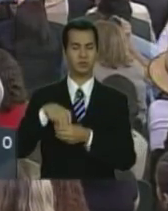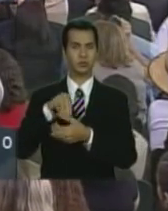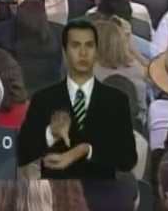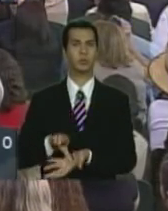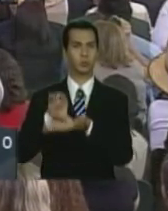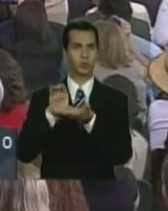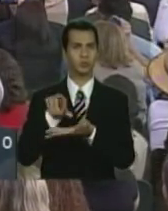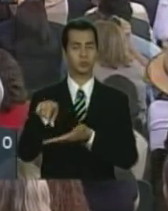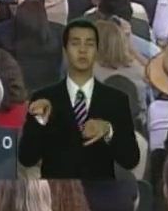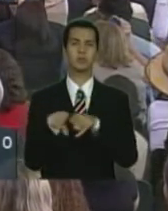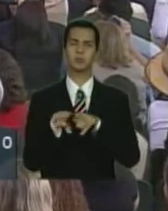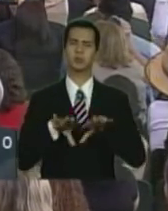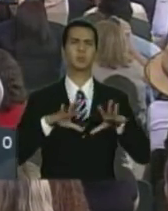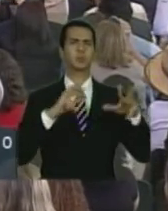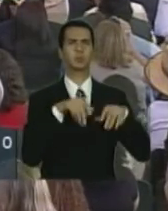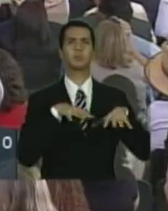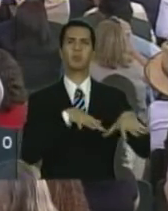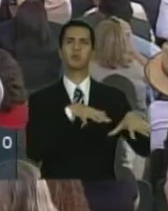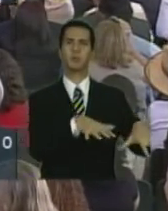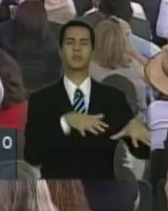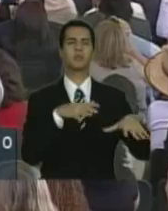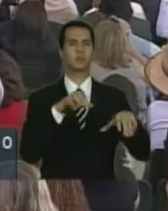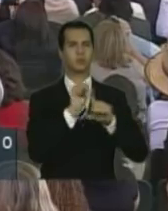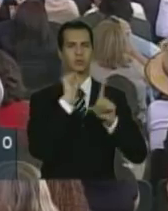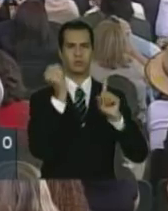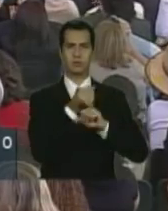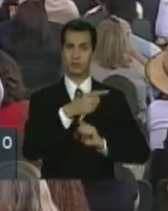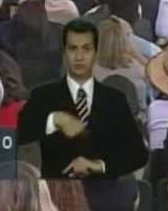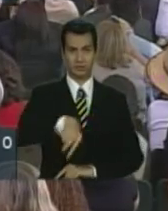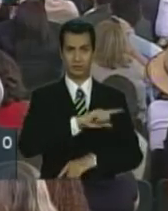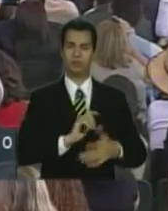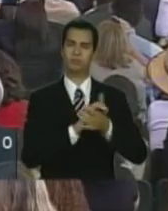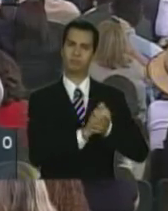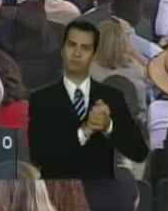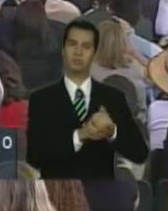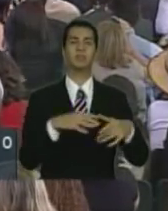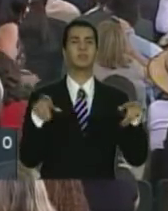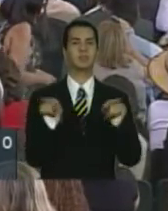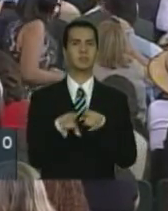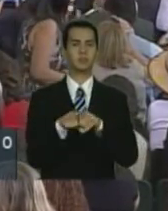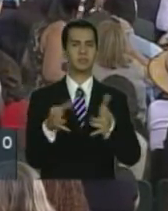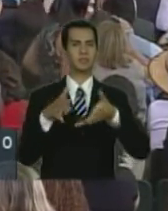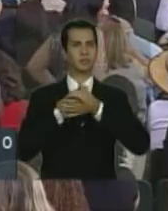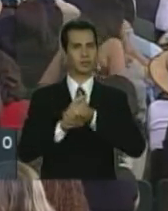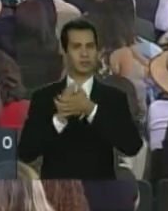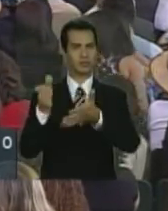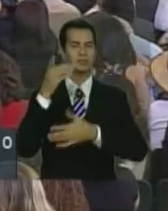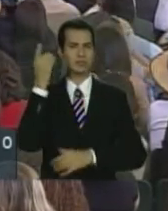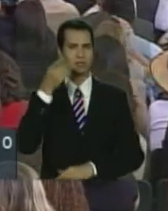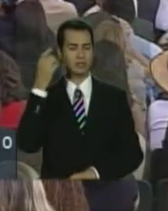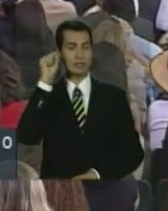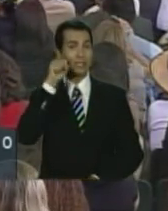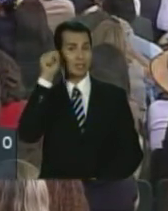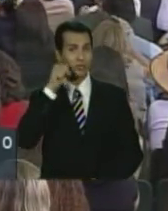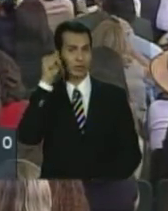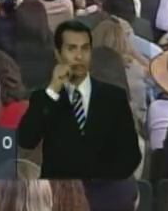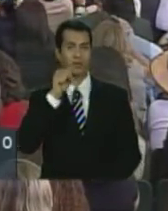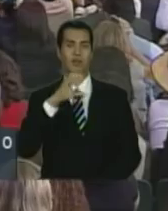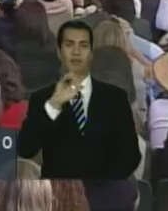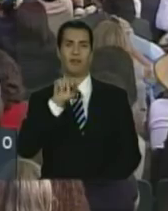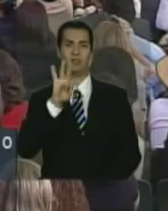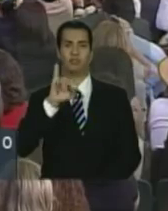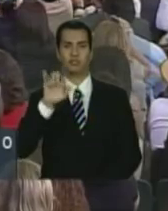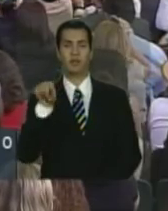e todos os movimentos sociais. Queria também cumprimentar a senadora Cátia Abreu, presidente